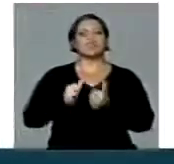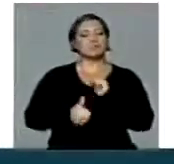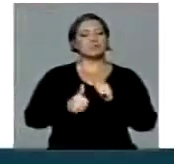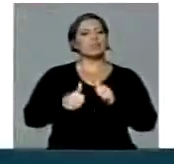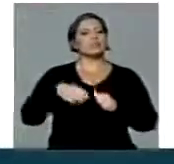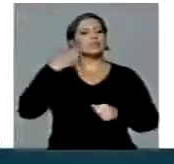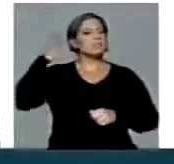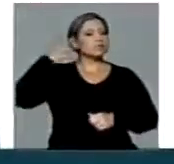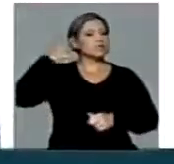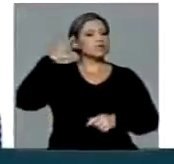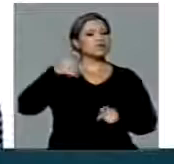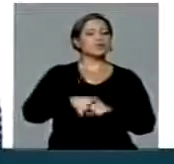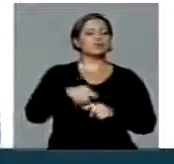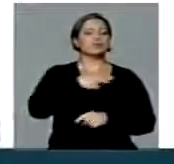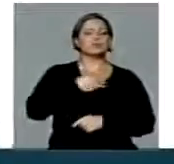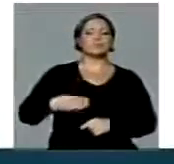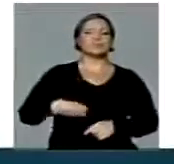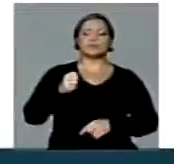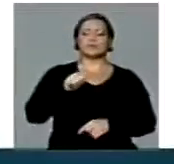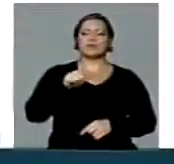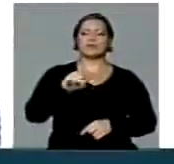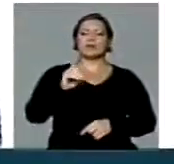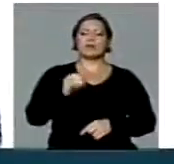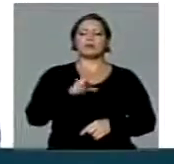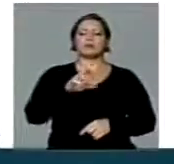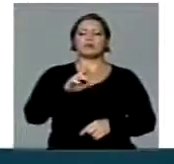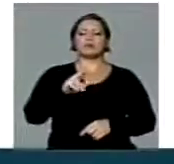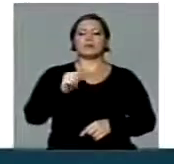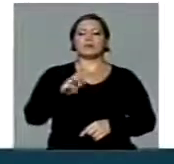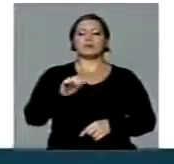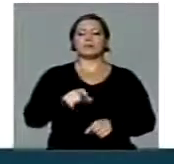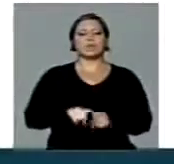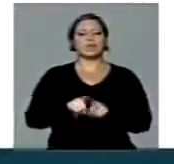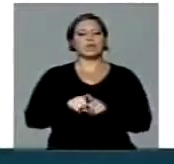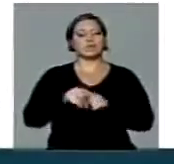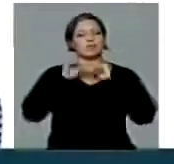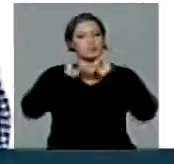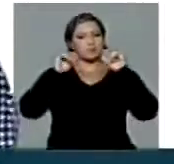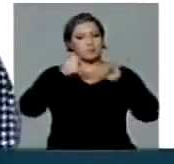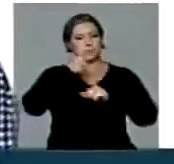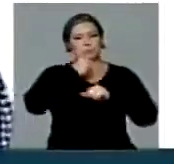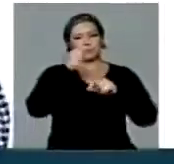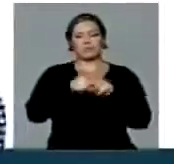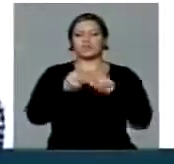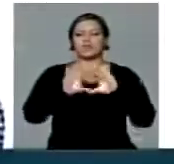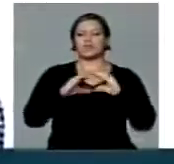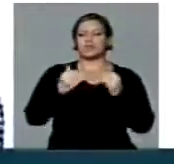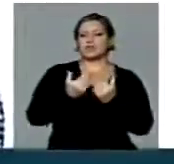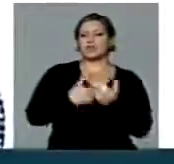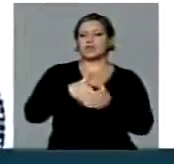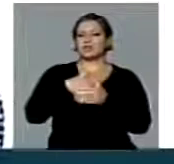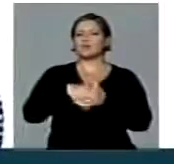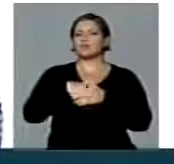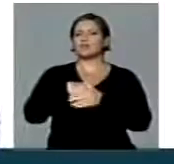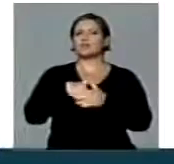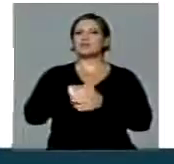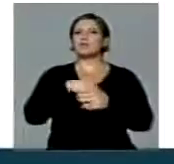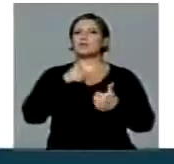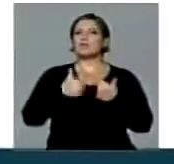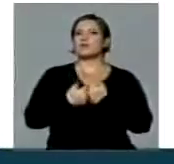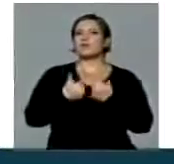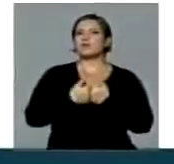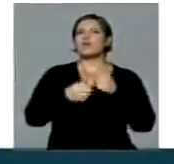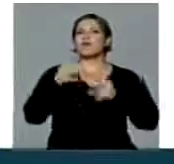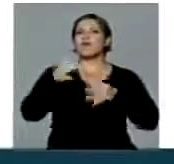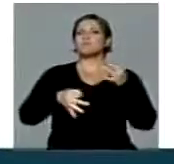ministro do esporte Aldo Rebelo, a imprensa e o povo do Amapá se congraçaram para receber um estádio moderno